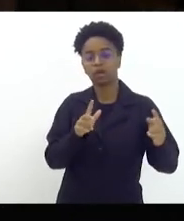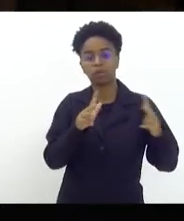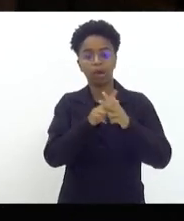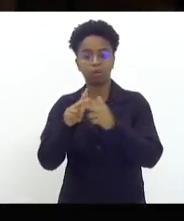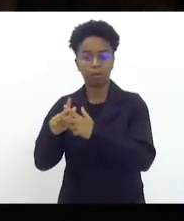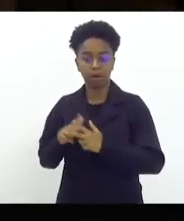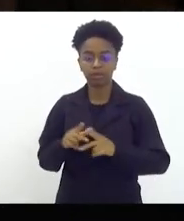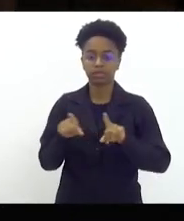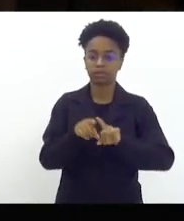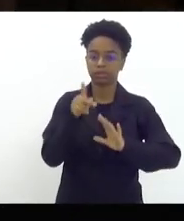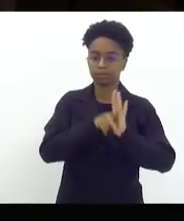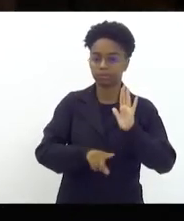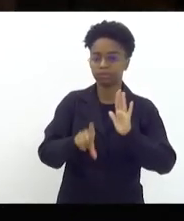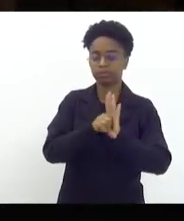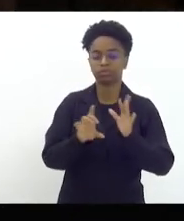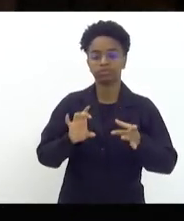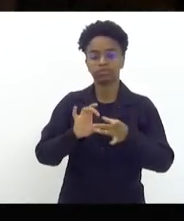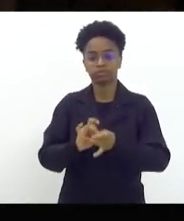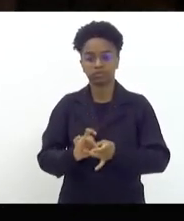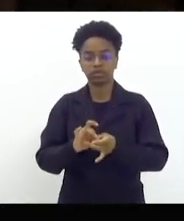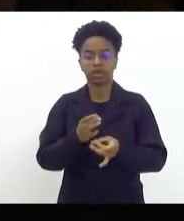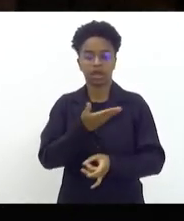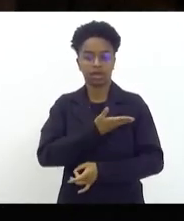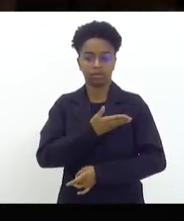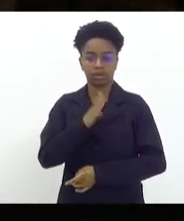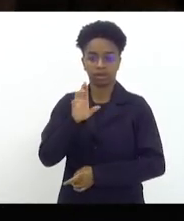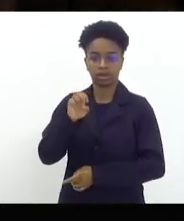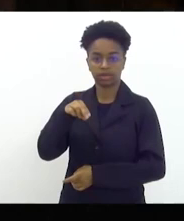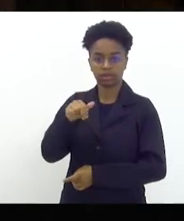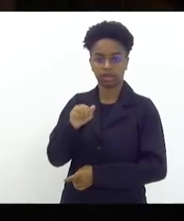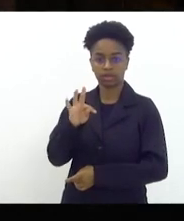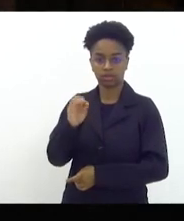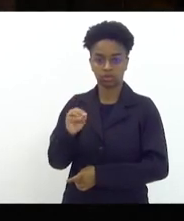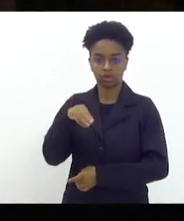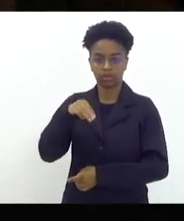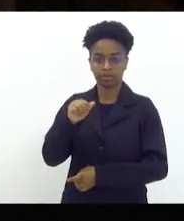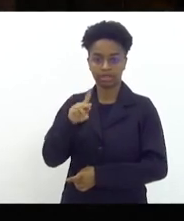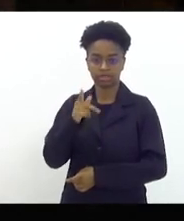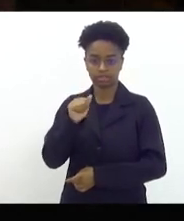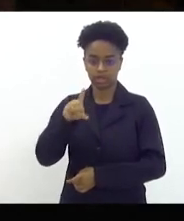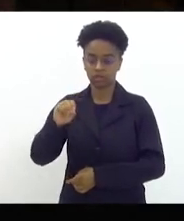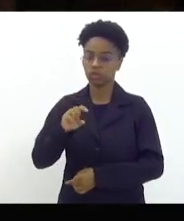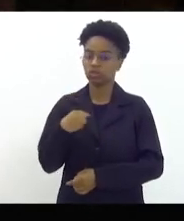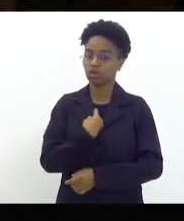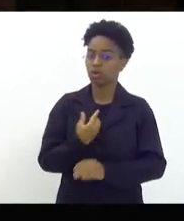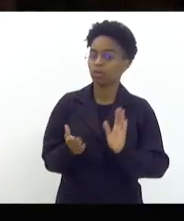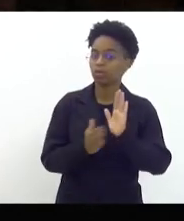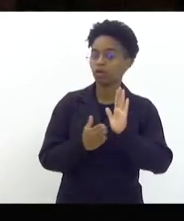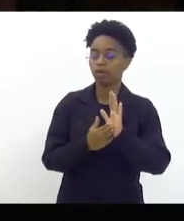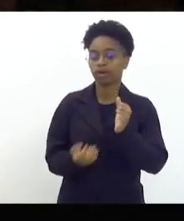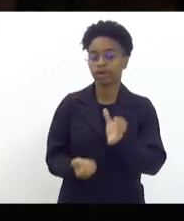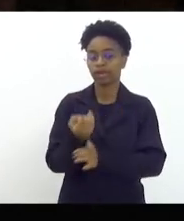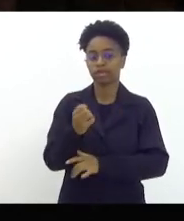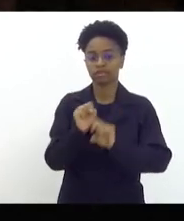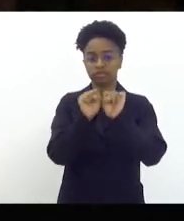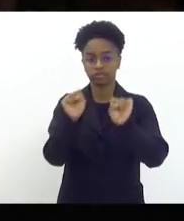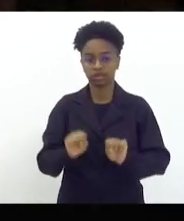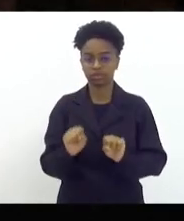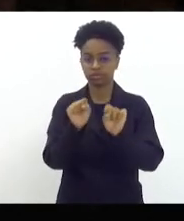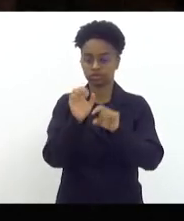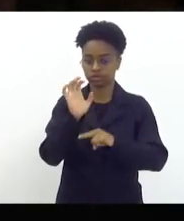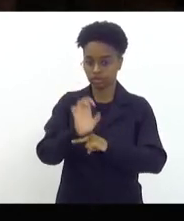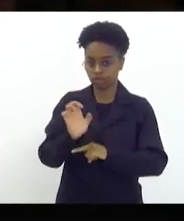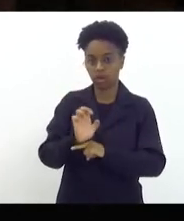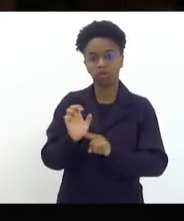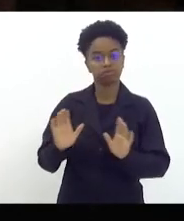e o PL em parceria com o querido companheiro Renato Machado em que propomos instituir um sistema Estadual de